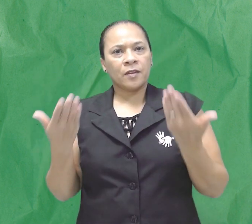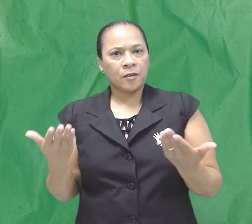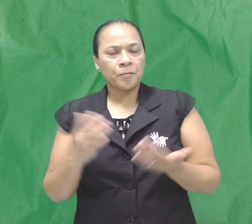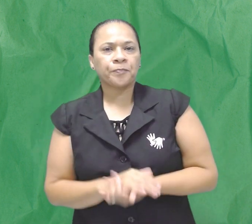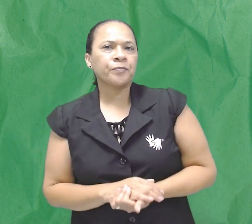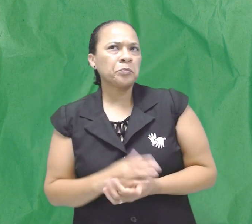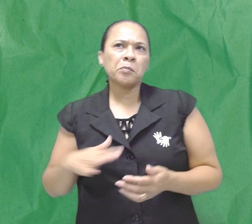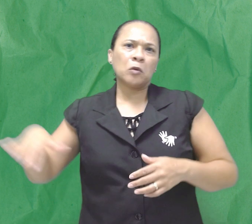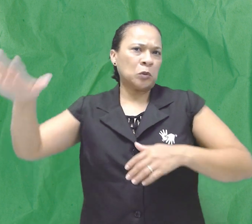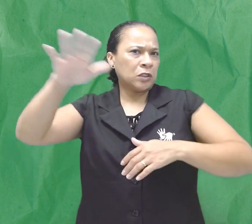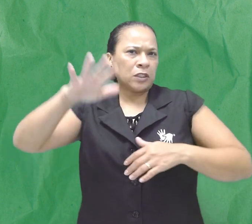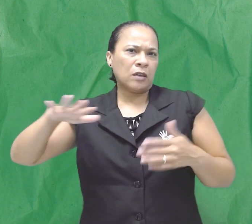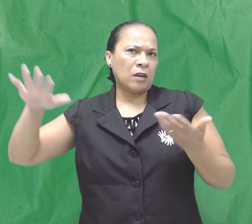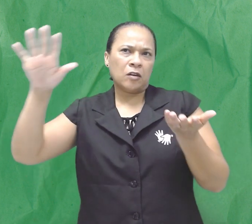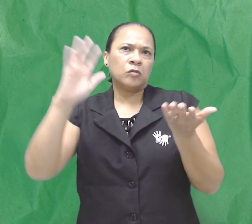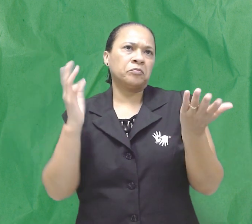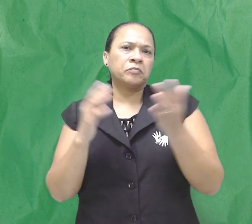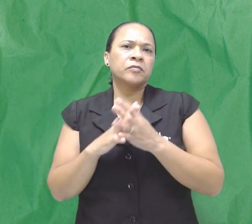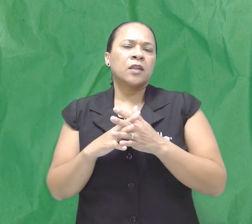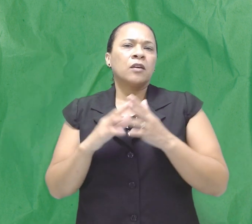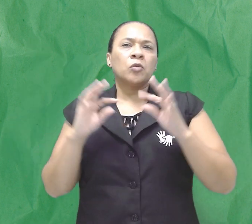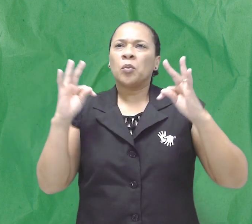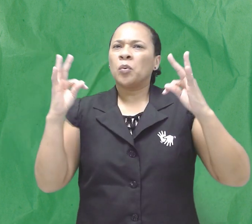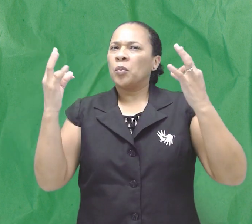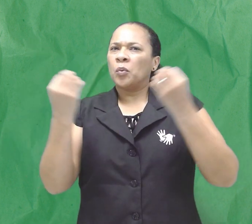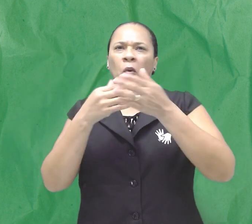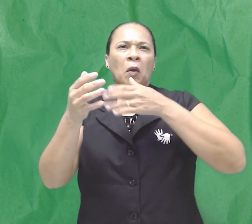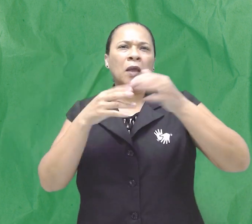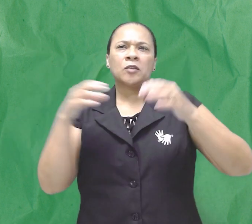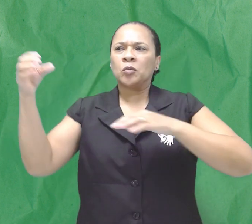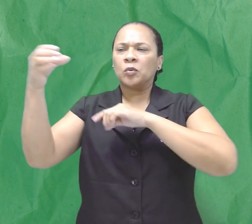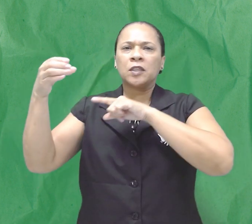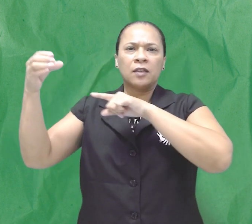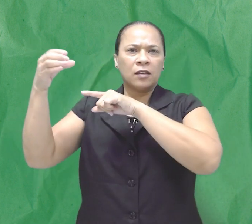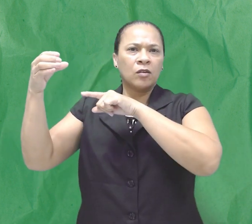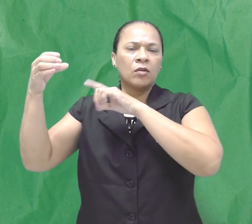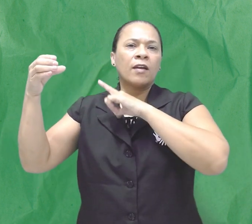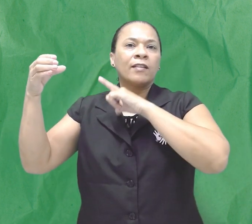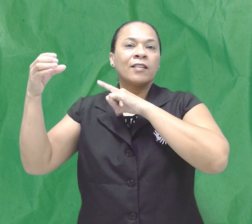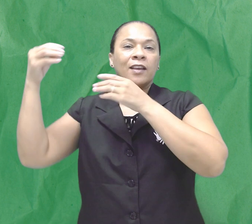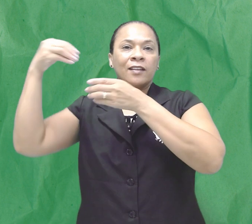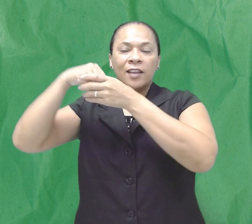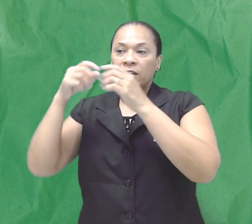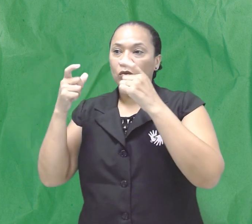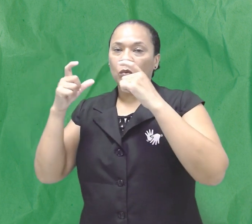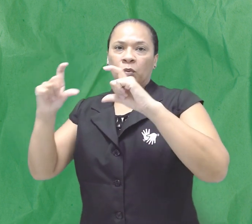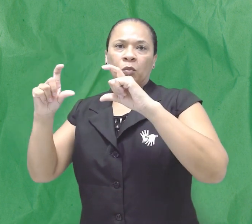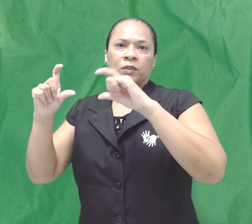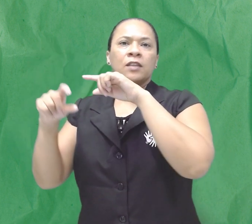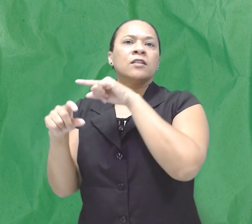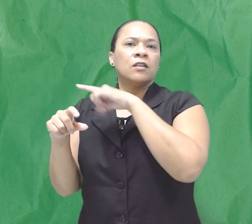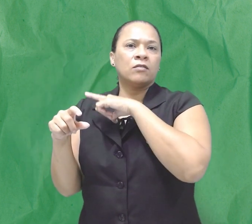Bom, de modo geral, toda a solução ela vai ter uma concentração que vai